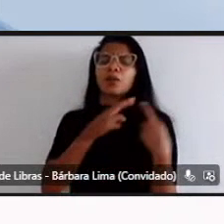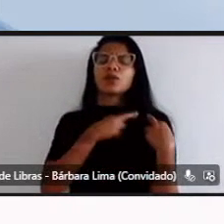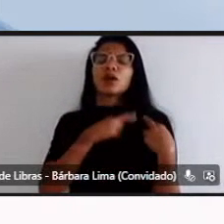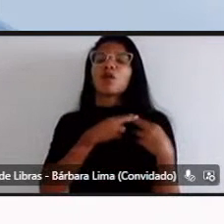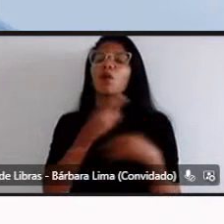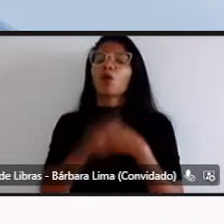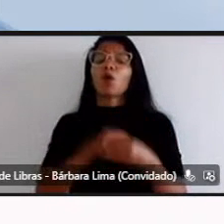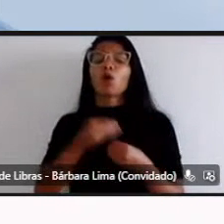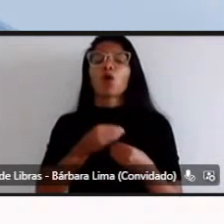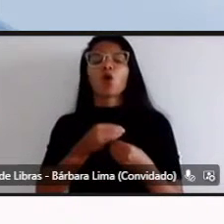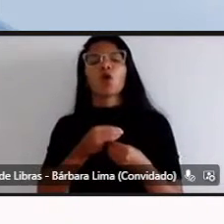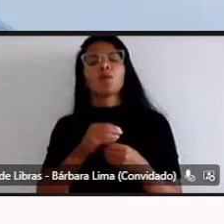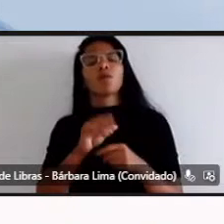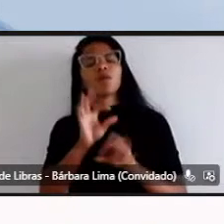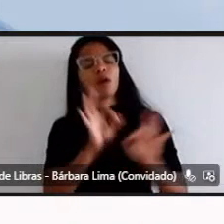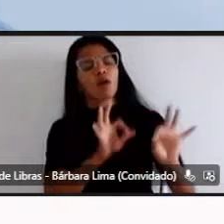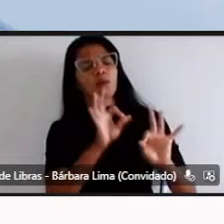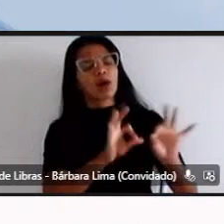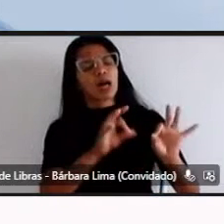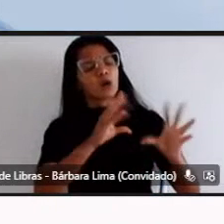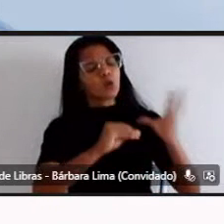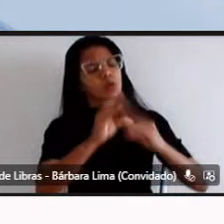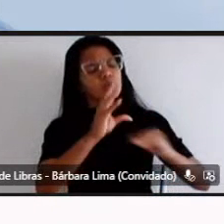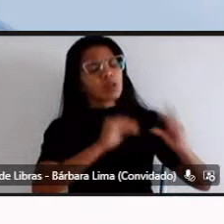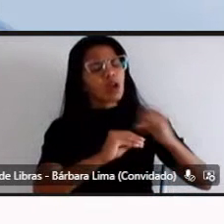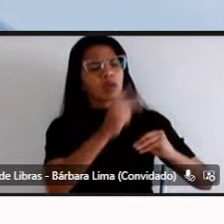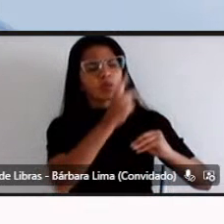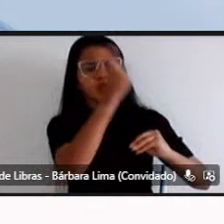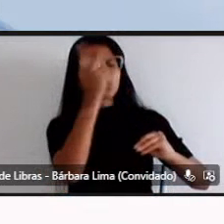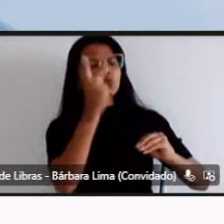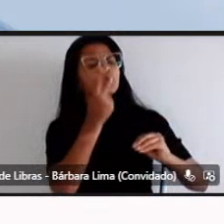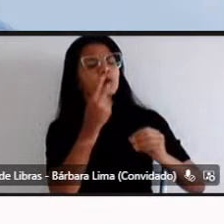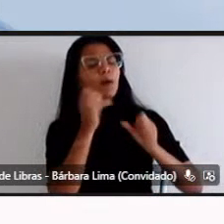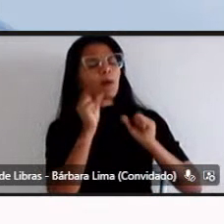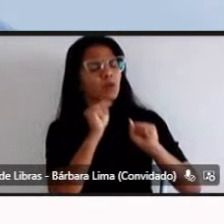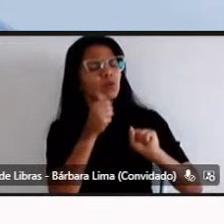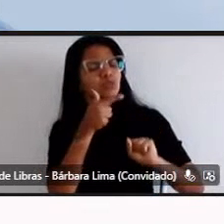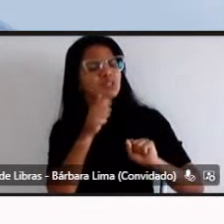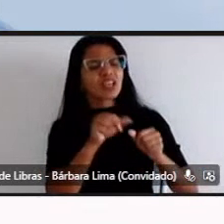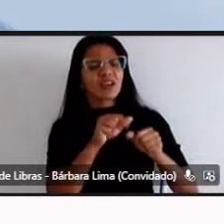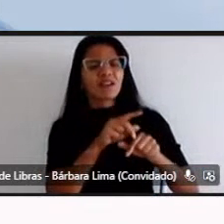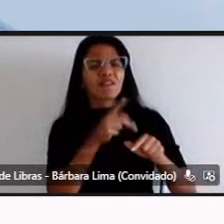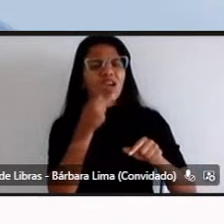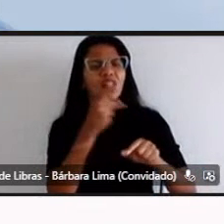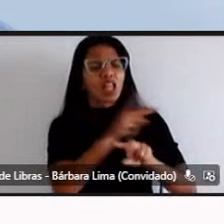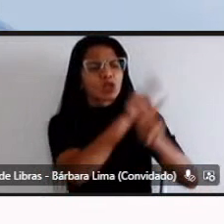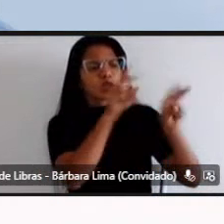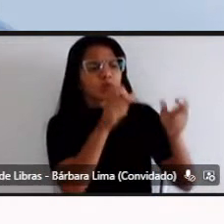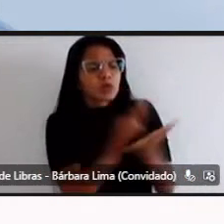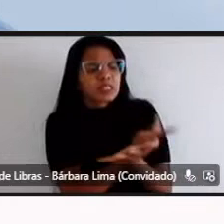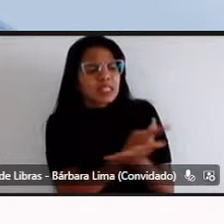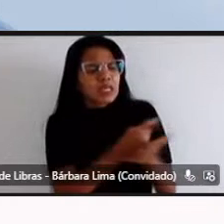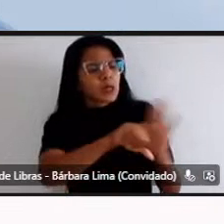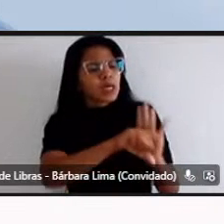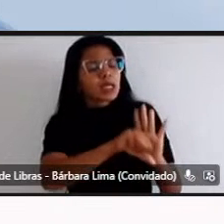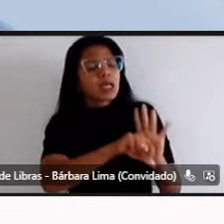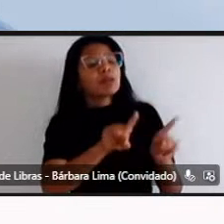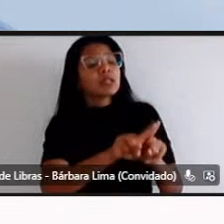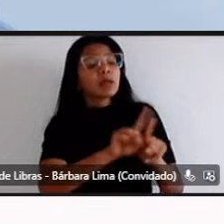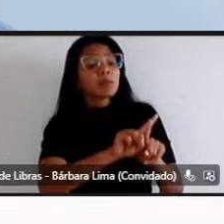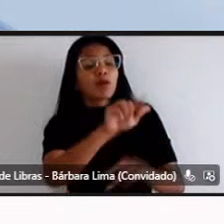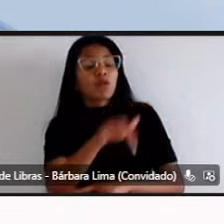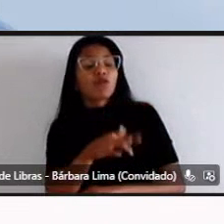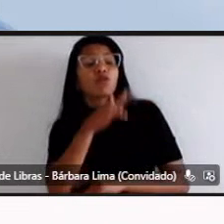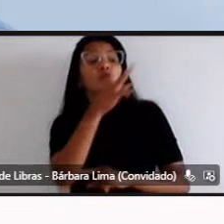que aconteceu, sobre o impacto disso e sobre o que deveria acontecer a partir daí.